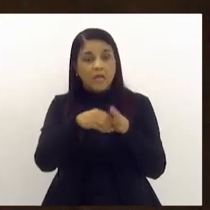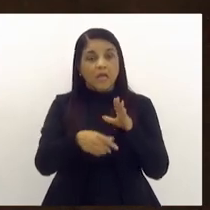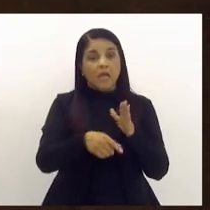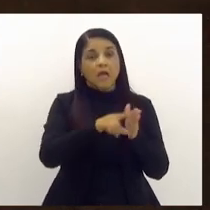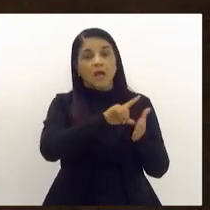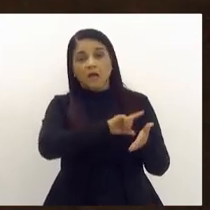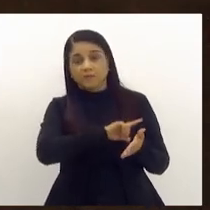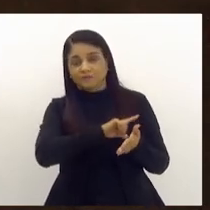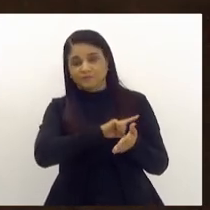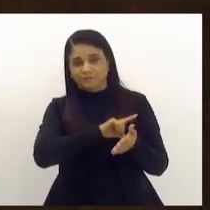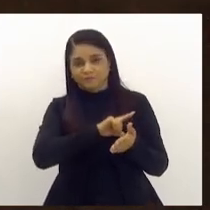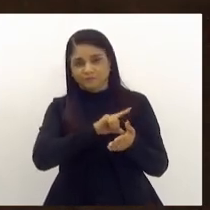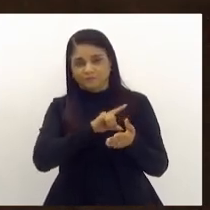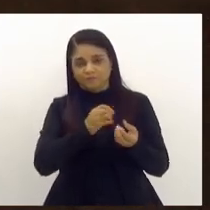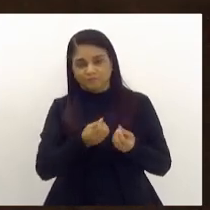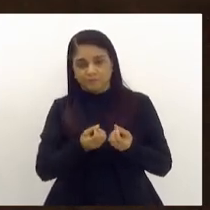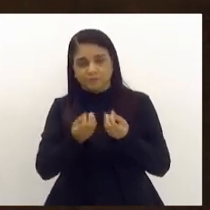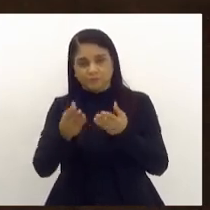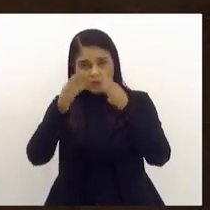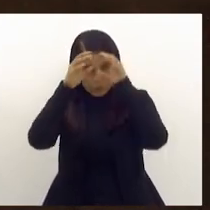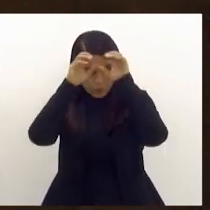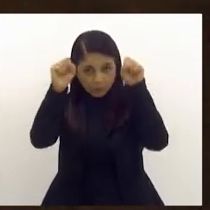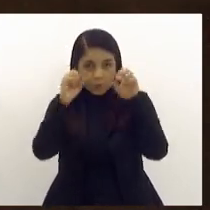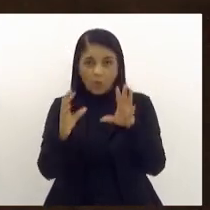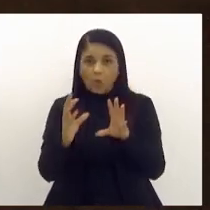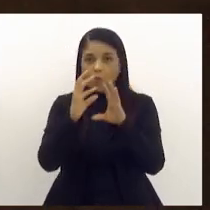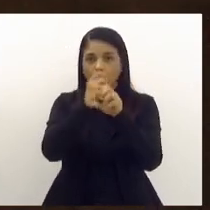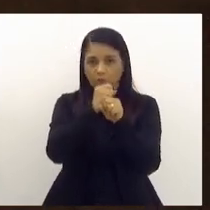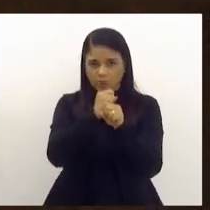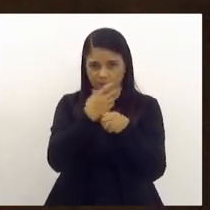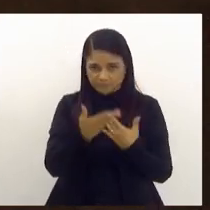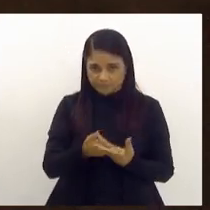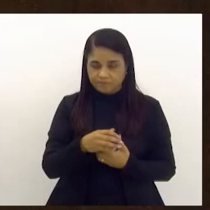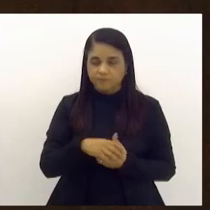vá para o Tribunal de Contas. Então, eu